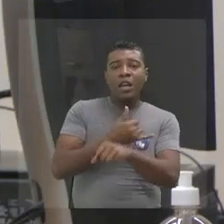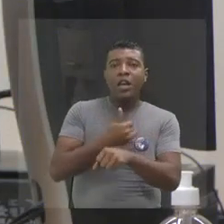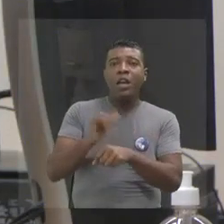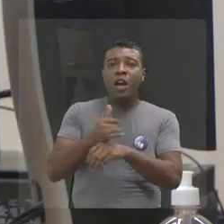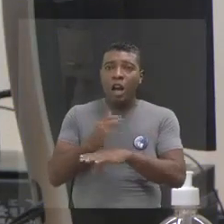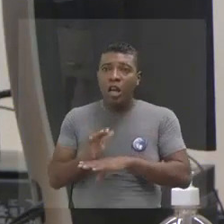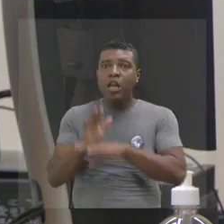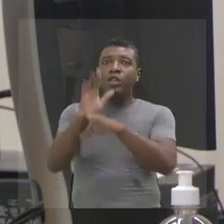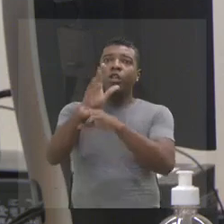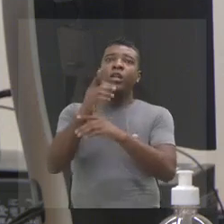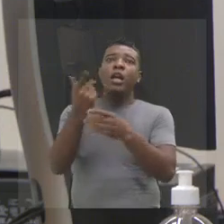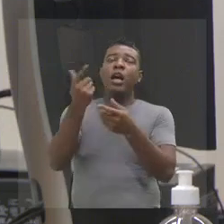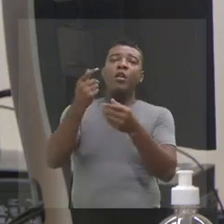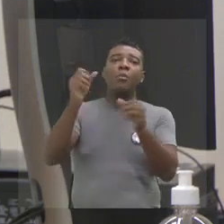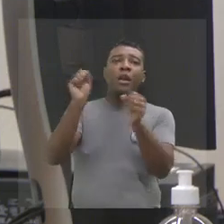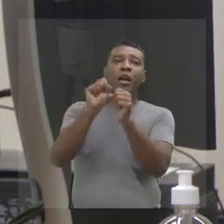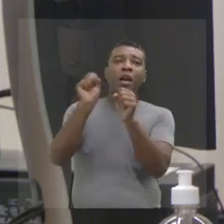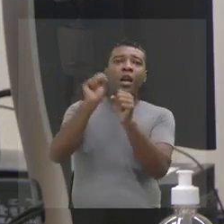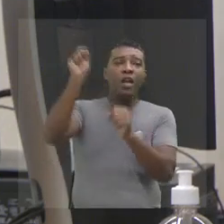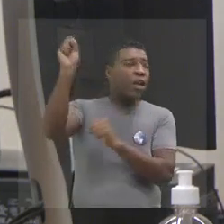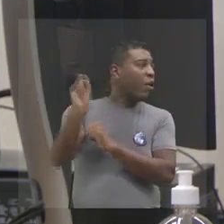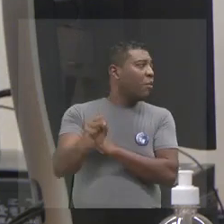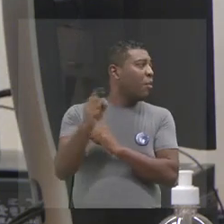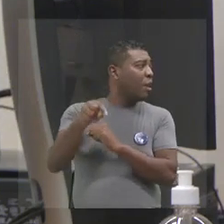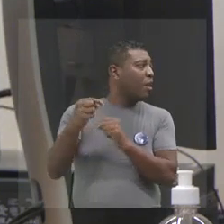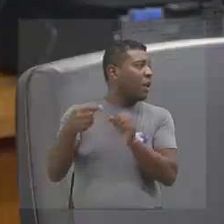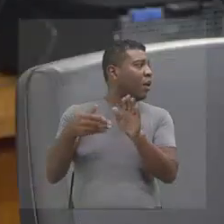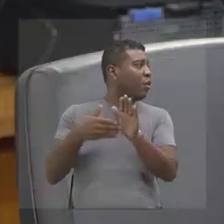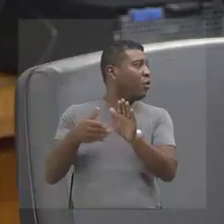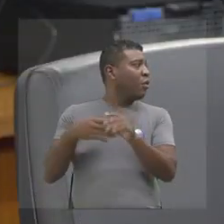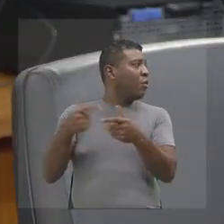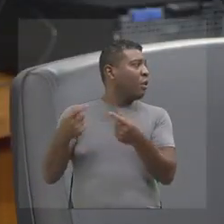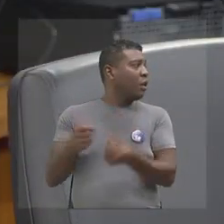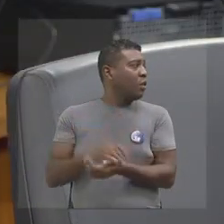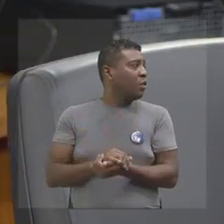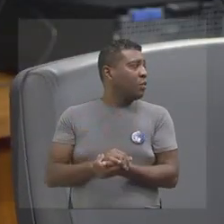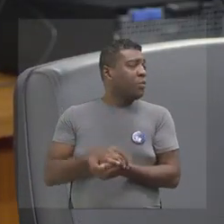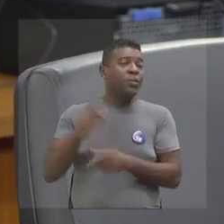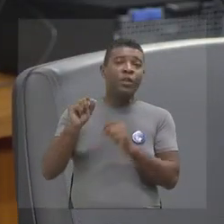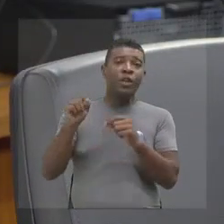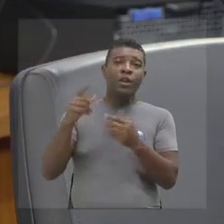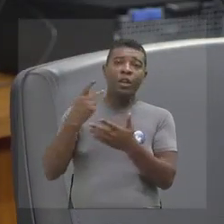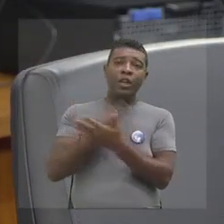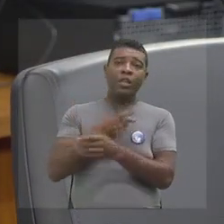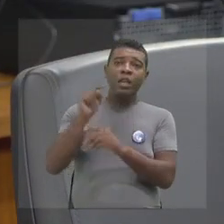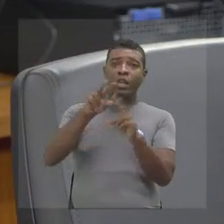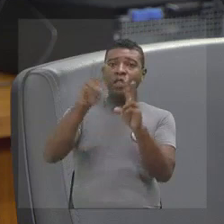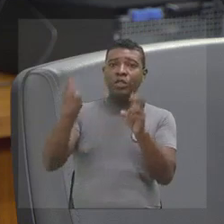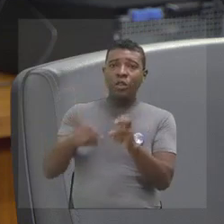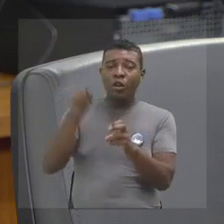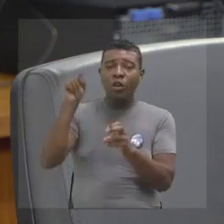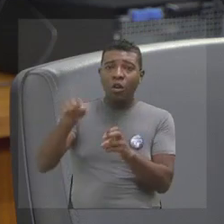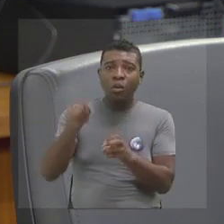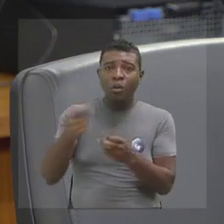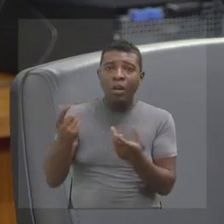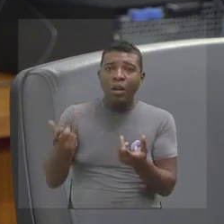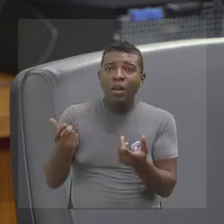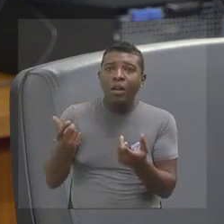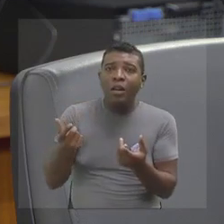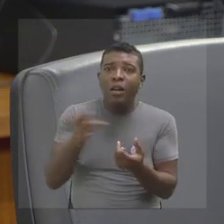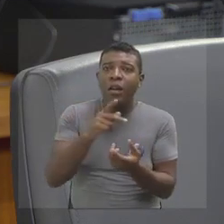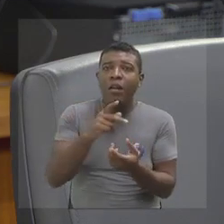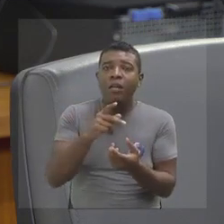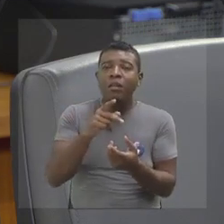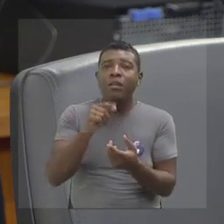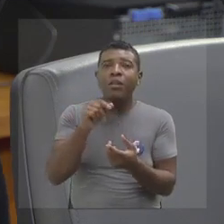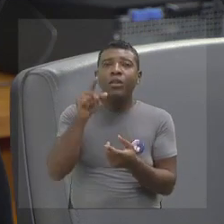implementação também fica à disposição depois para detalhar com o senhor bem em relação ao vidro Deputado é o